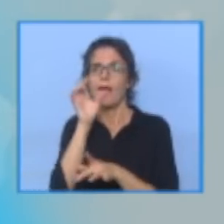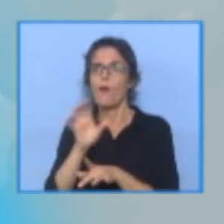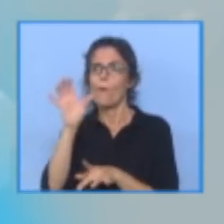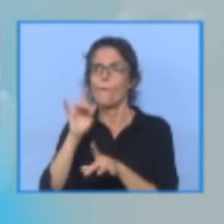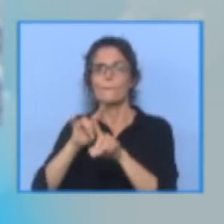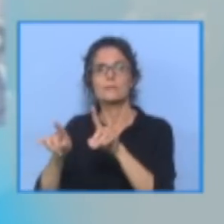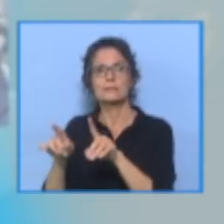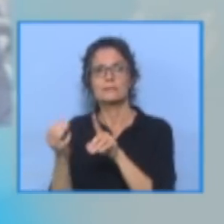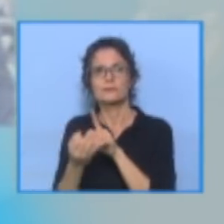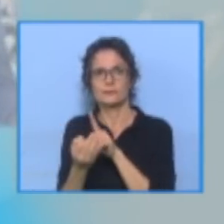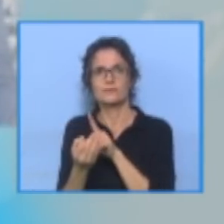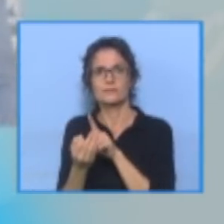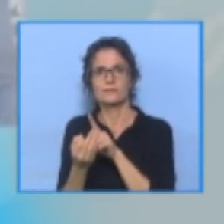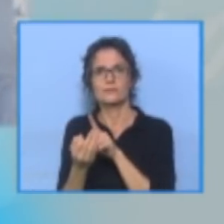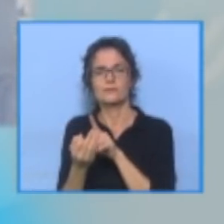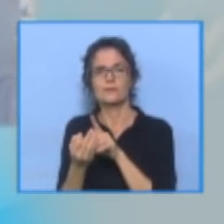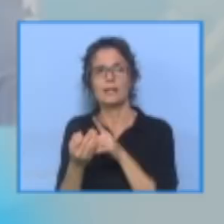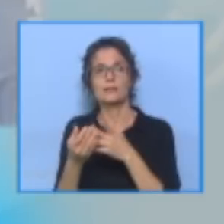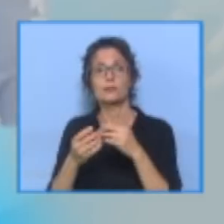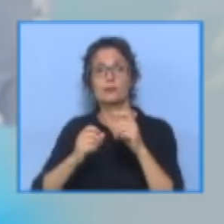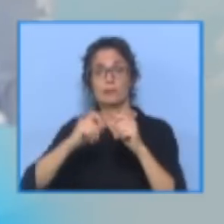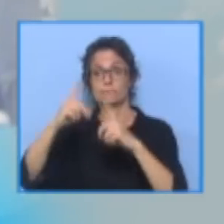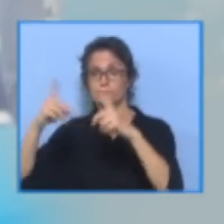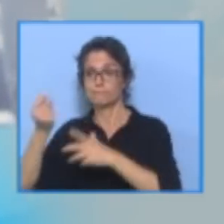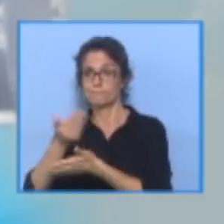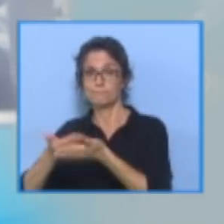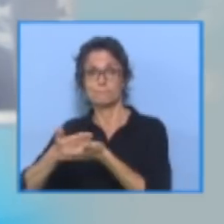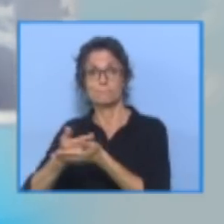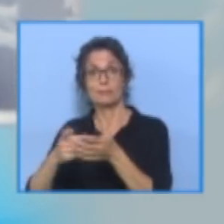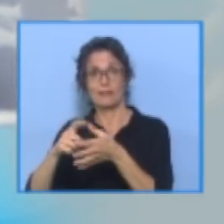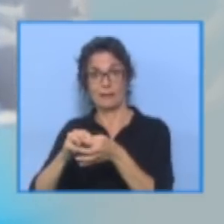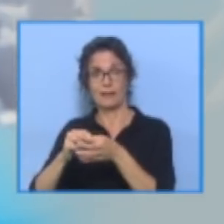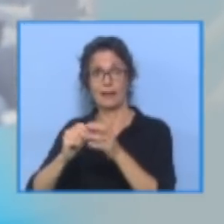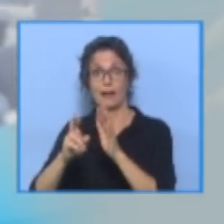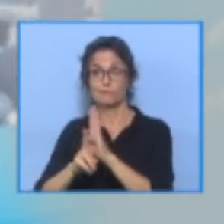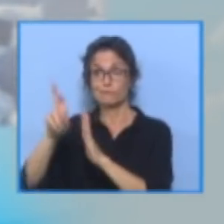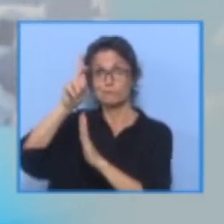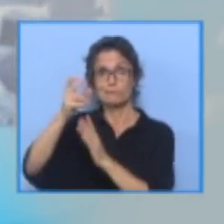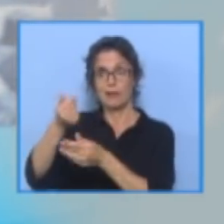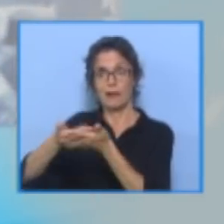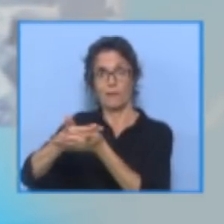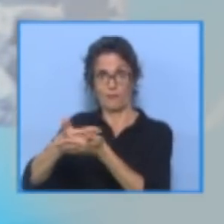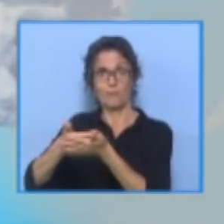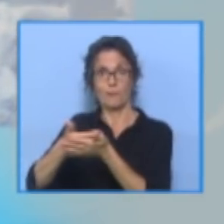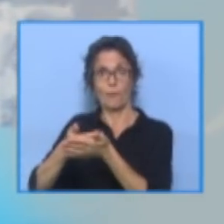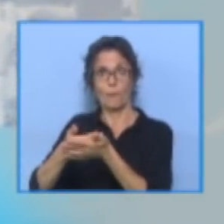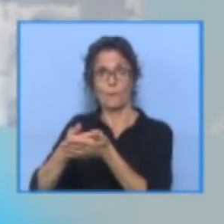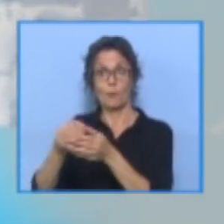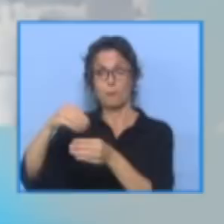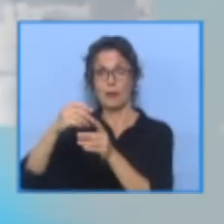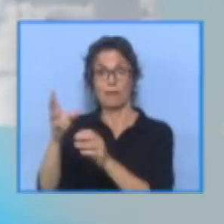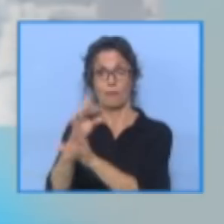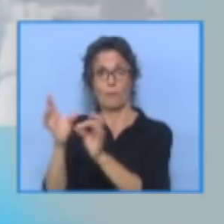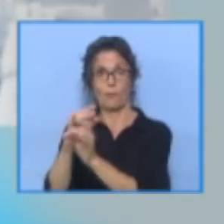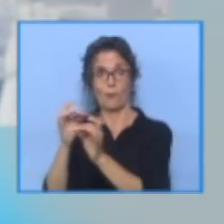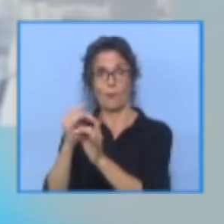país que ainda recentemente saíram uns indicadores económicos e é o país que mais crescimento económico tem na Europa, com